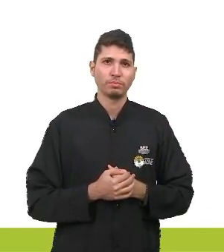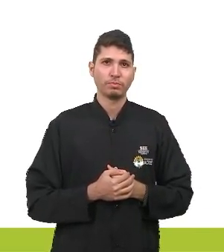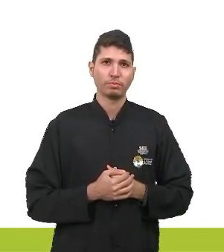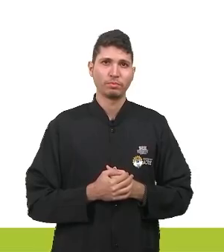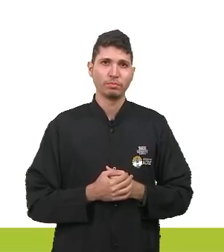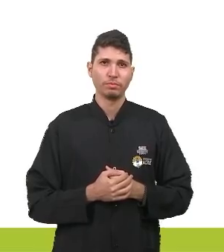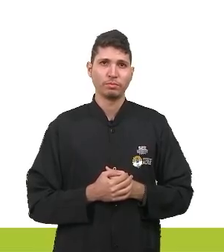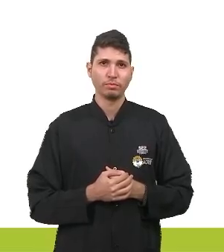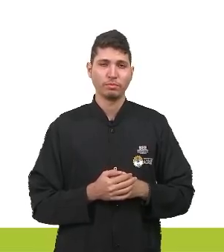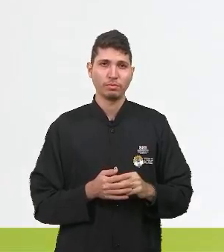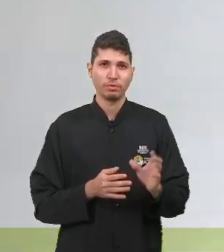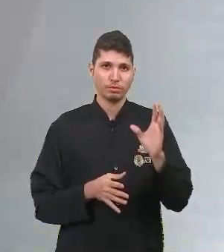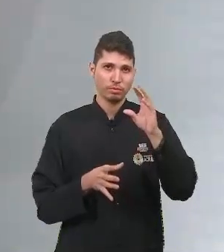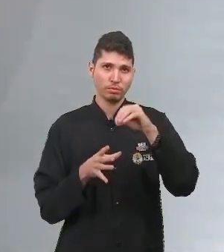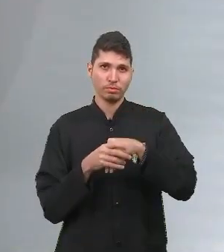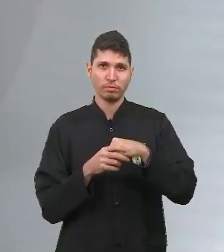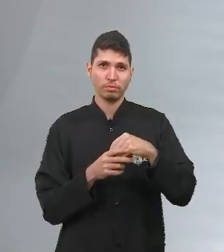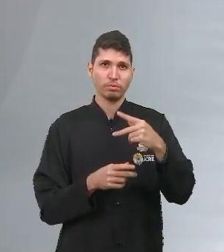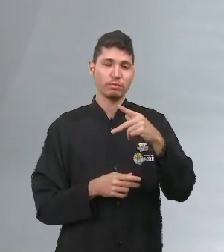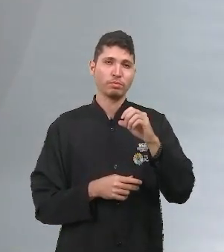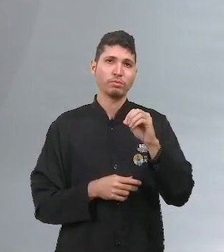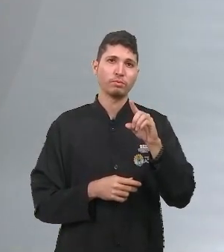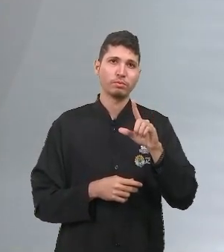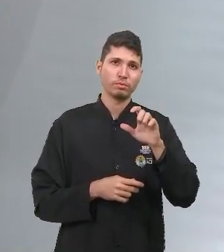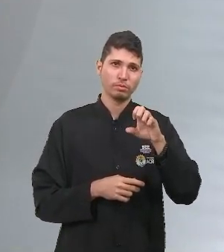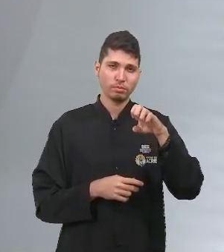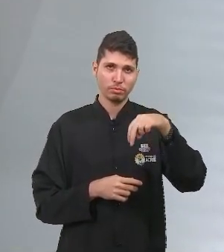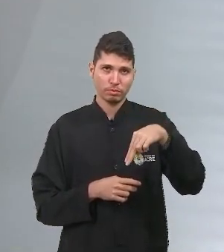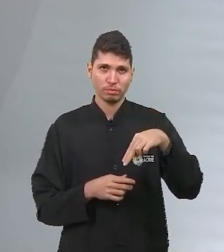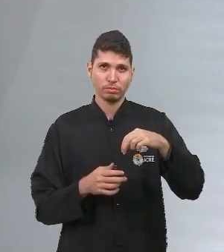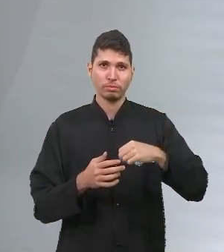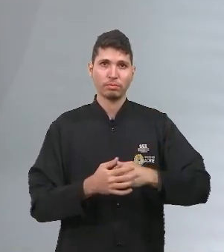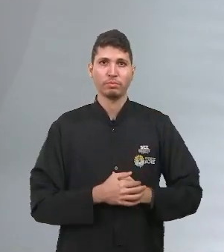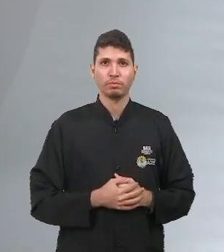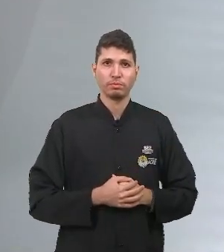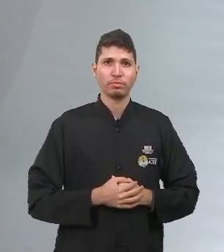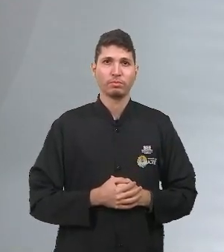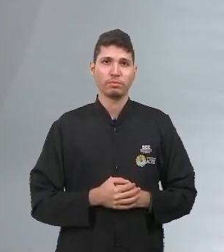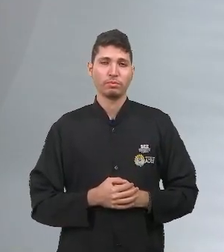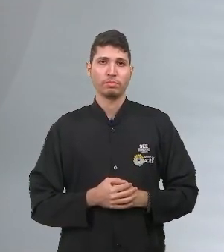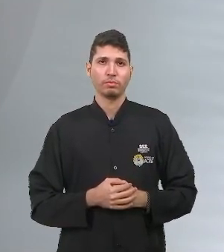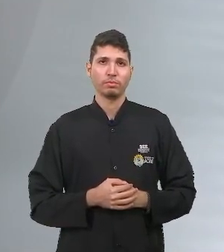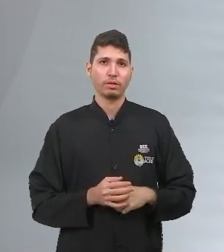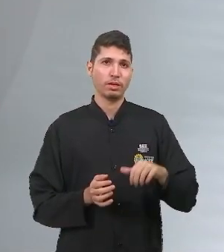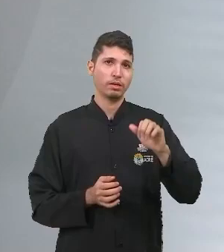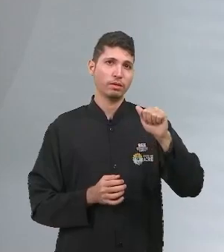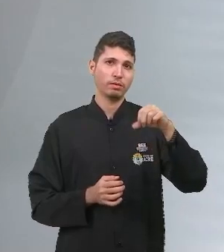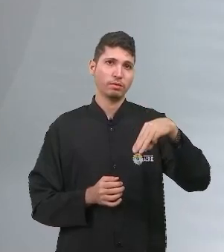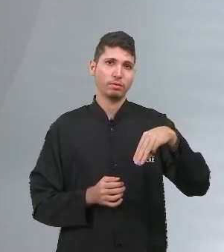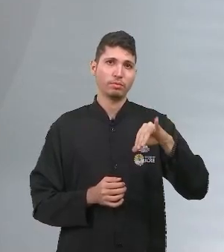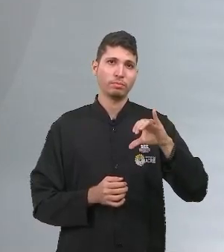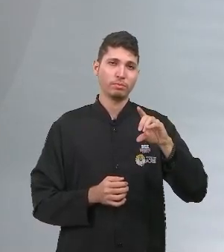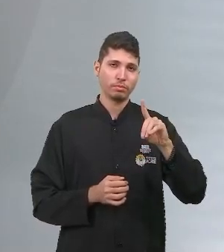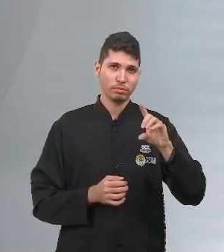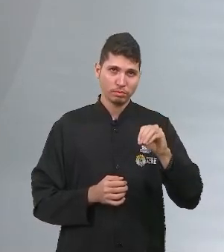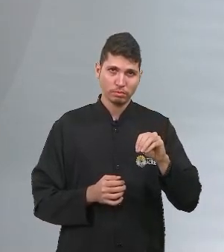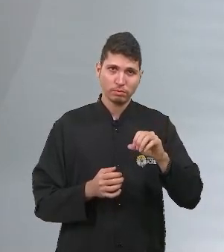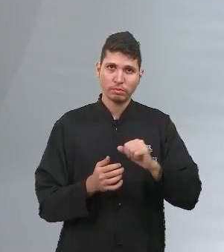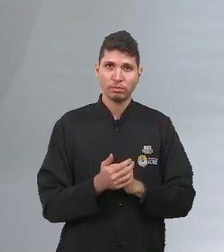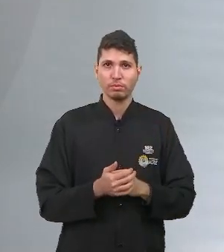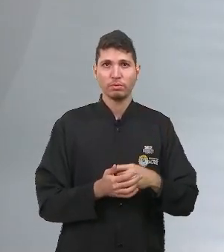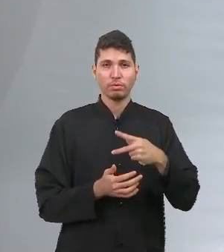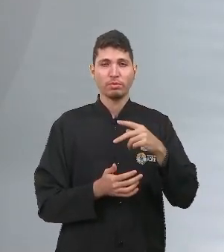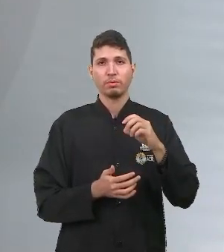carboidratos, dos polissacarídeos, ok? Amido e glicogênio. Aí só para lembrar, né? Amido é